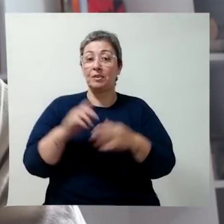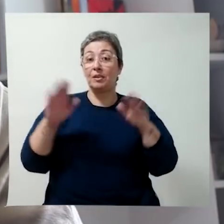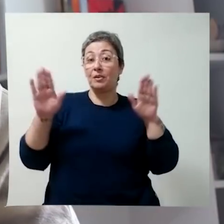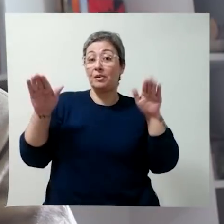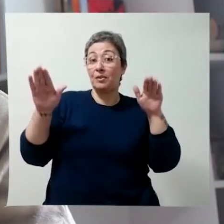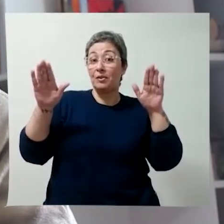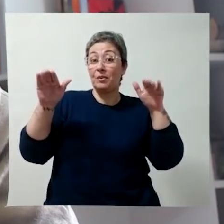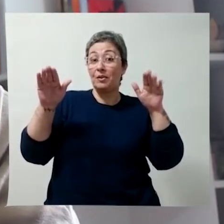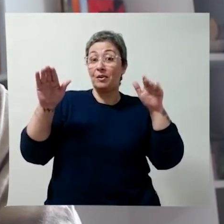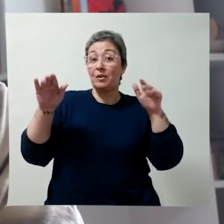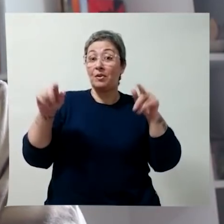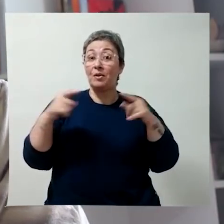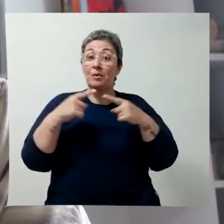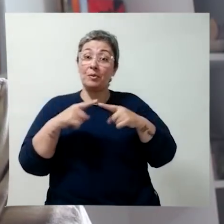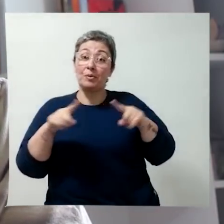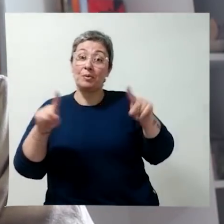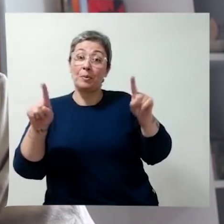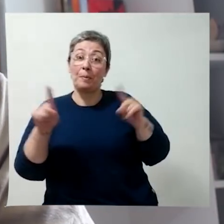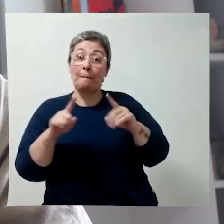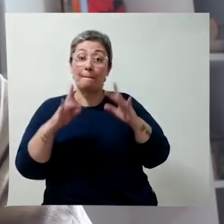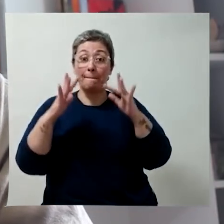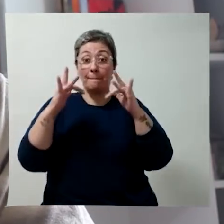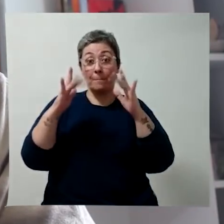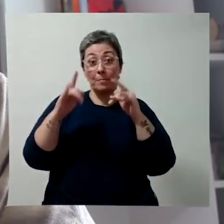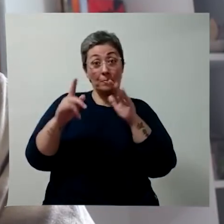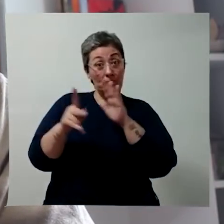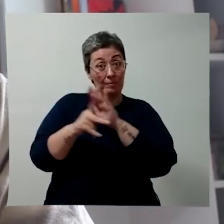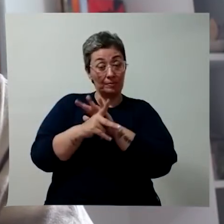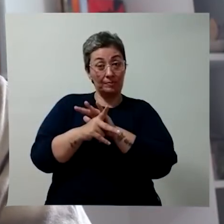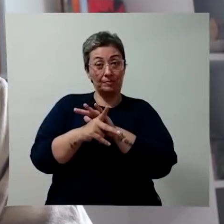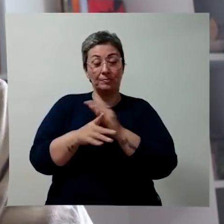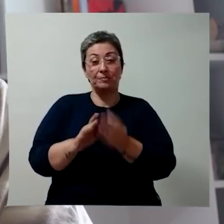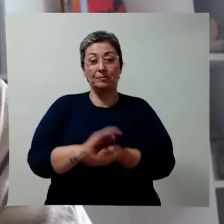namorados, vou a cantar canção pros